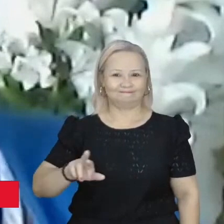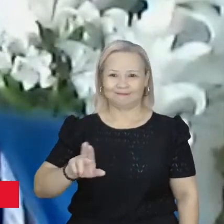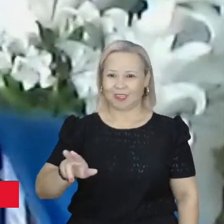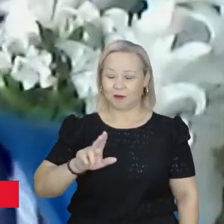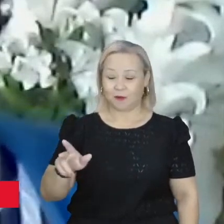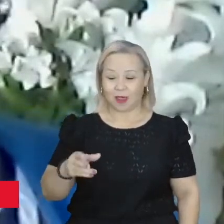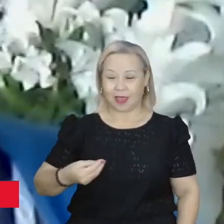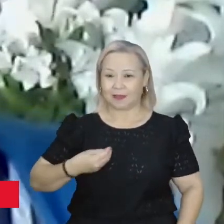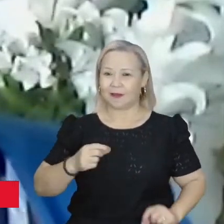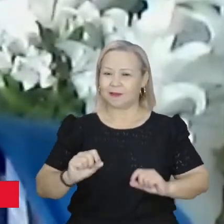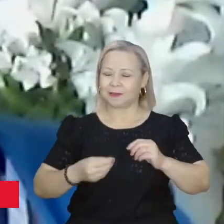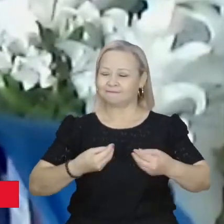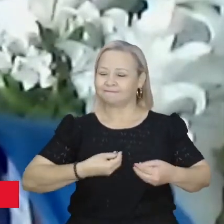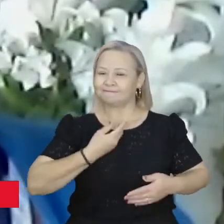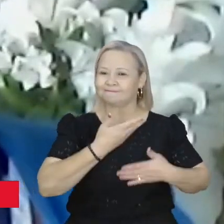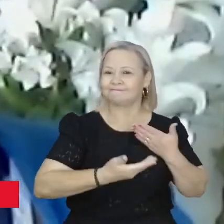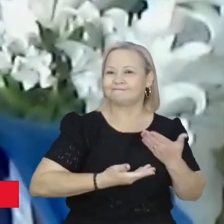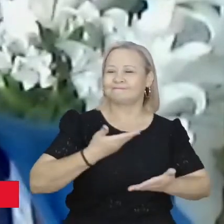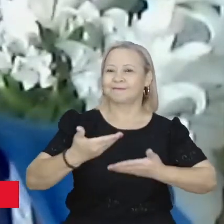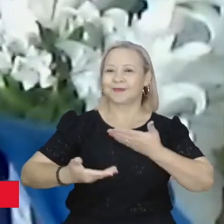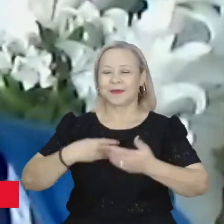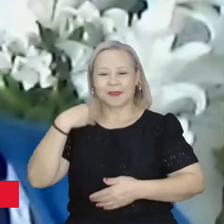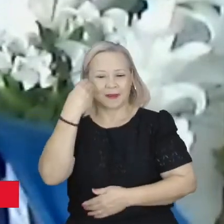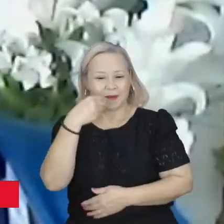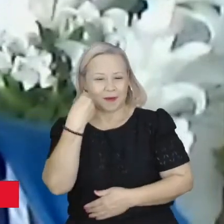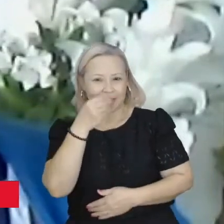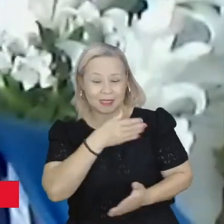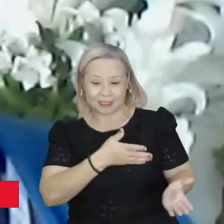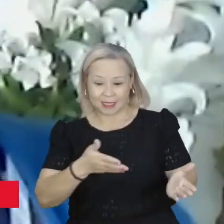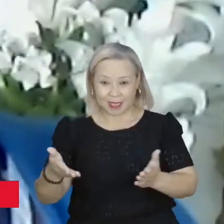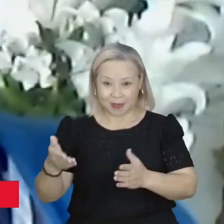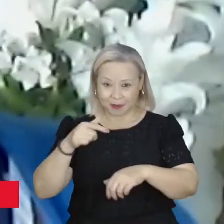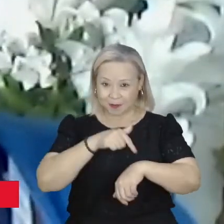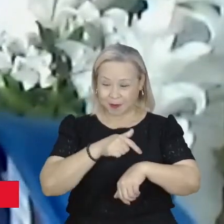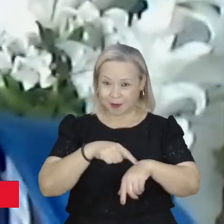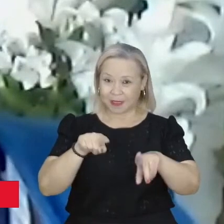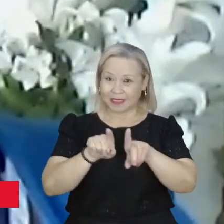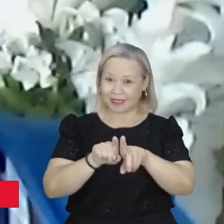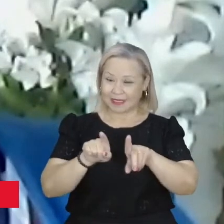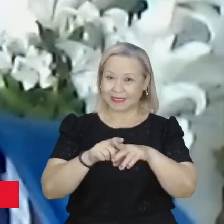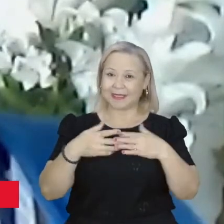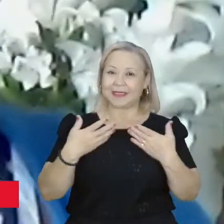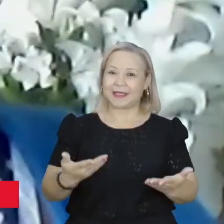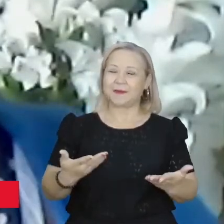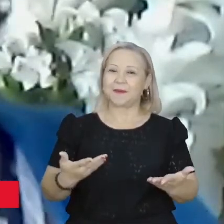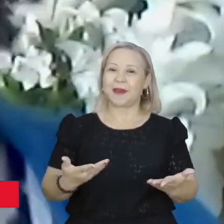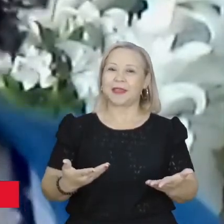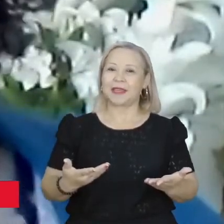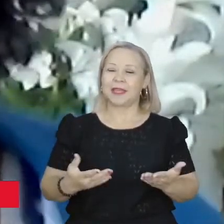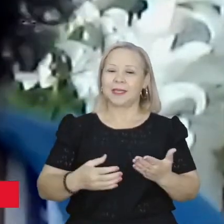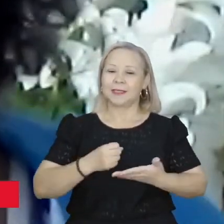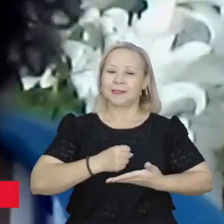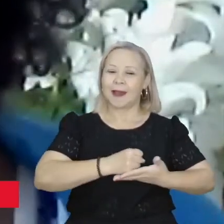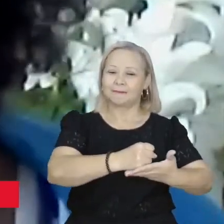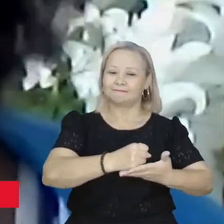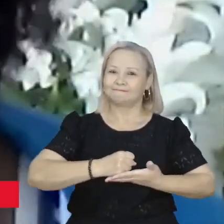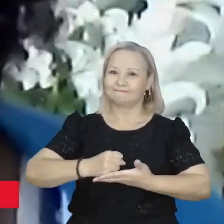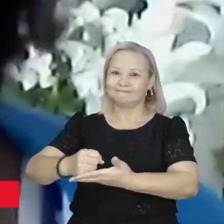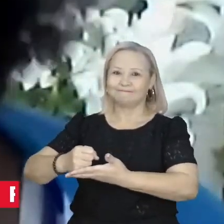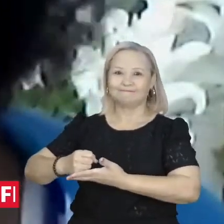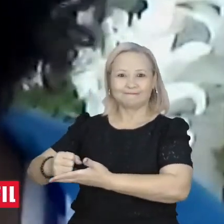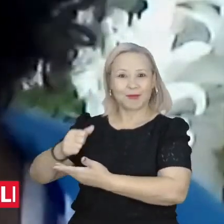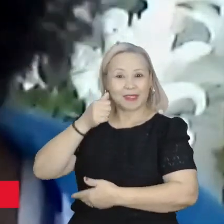maravilhosa, estou muito feliz, mas muito feliz. Ainda não somos, né, aquele número que deveríamos